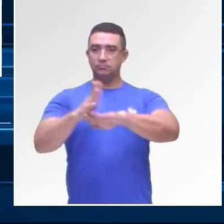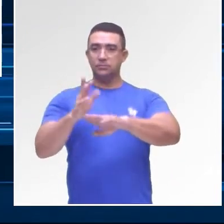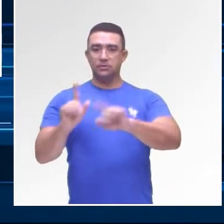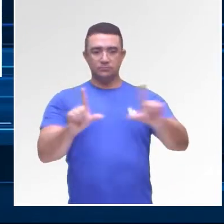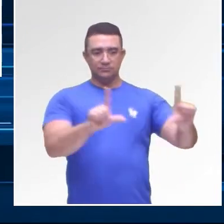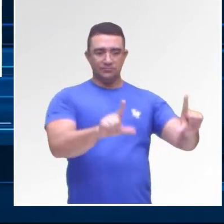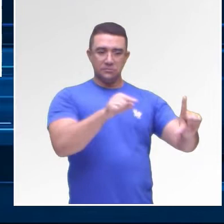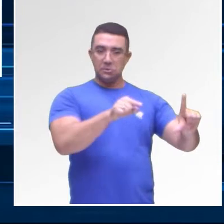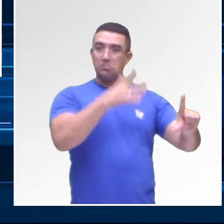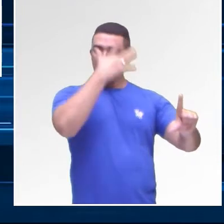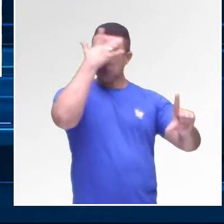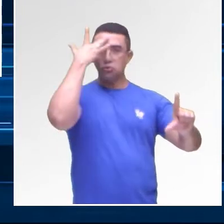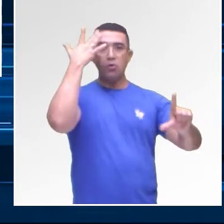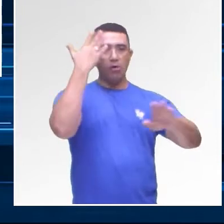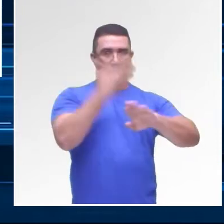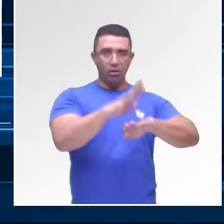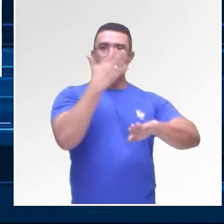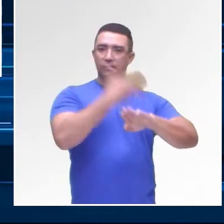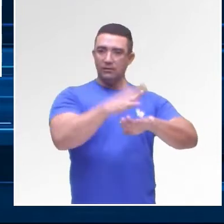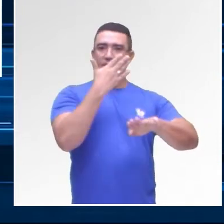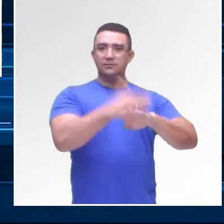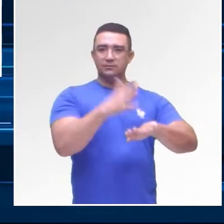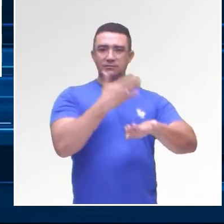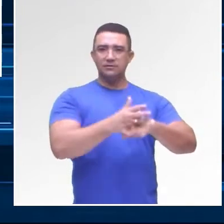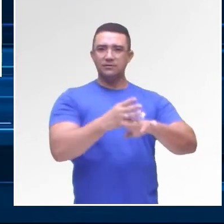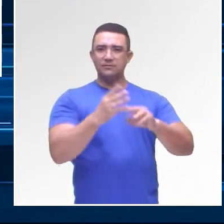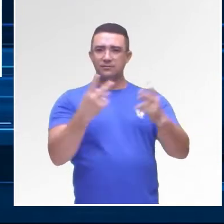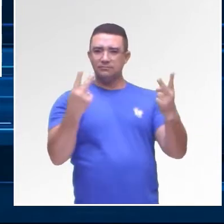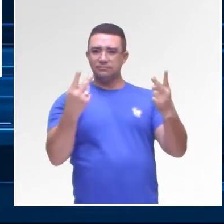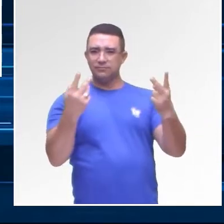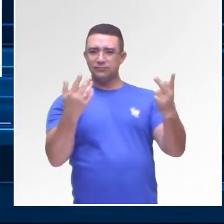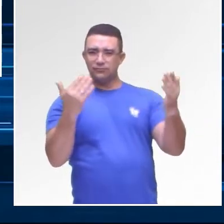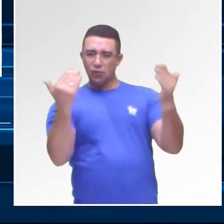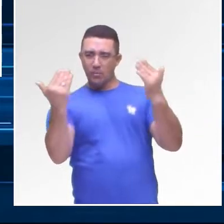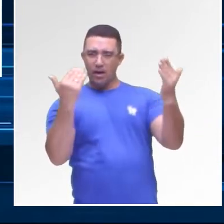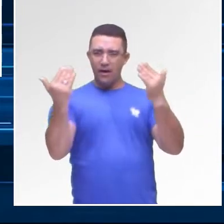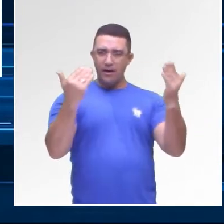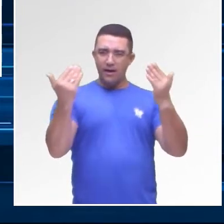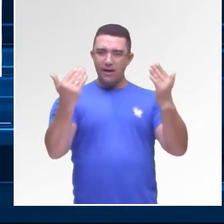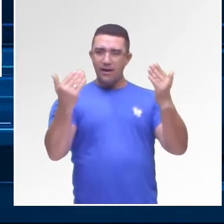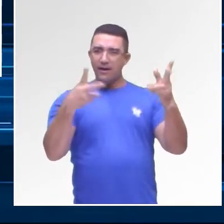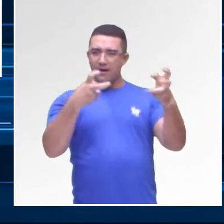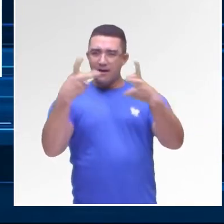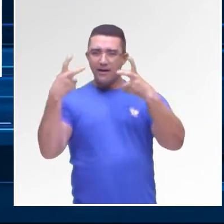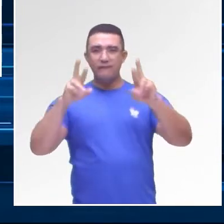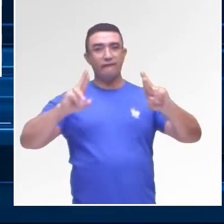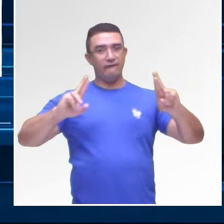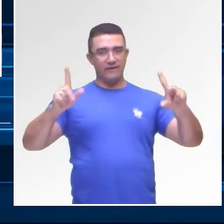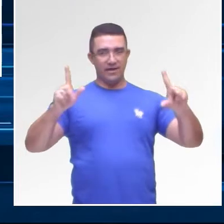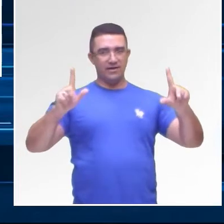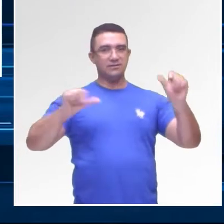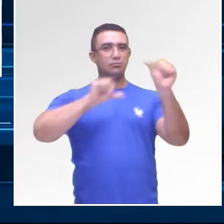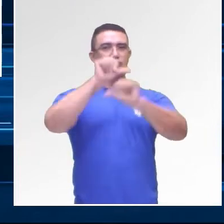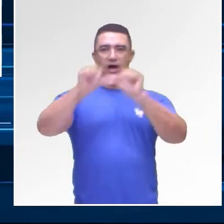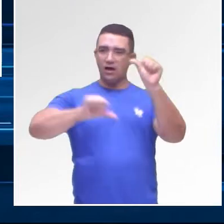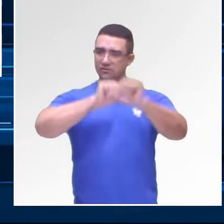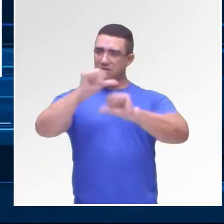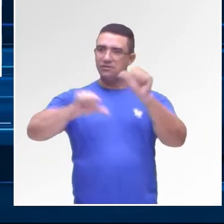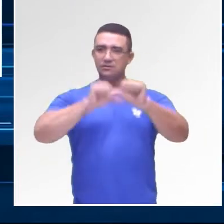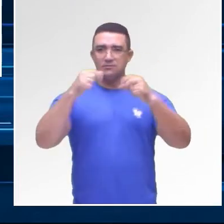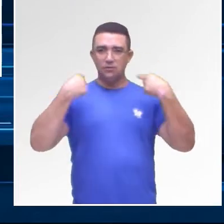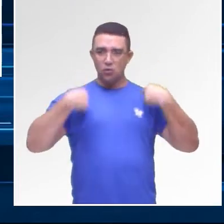ativa, né, que faz atividade física, tá? Então nós temos aí 2 exemplos de mudança crônica